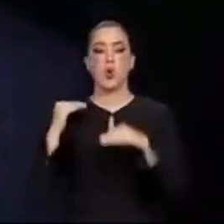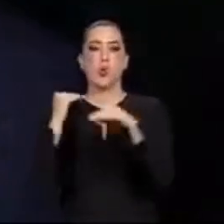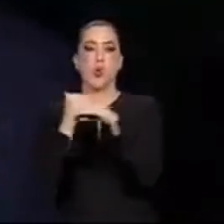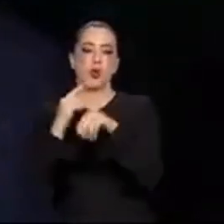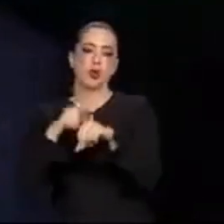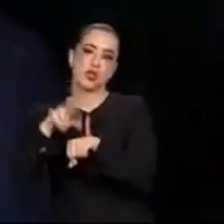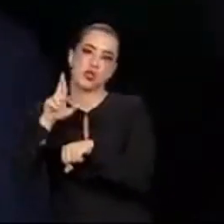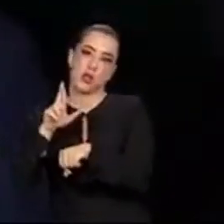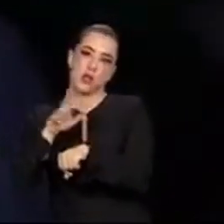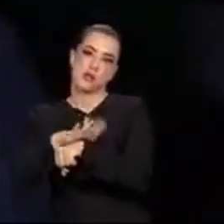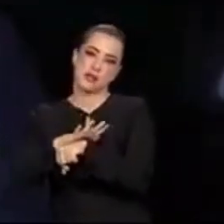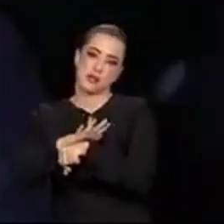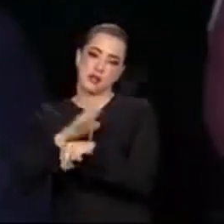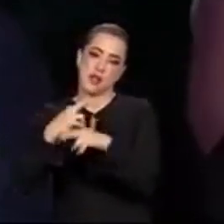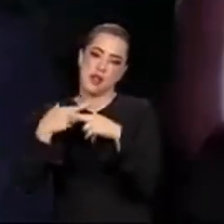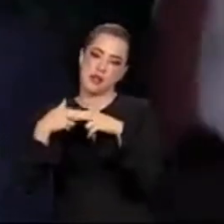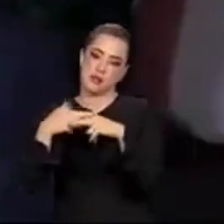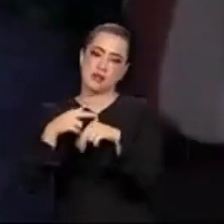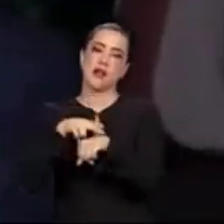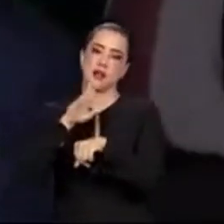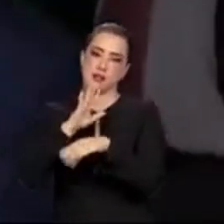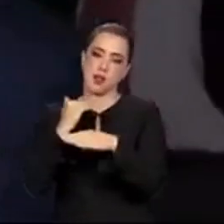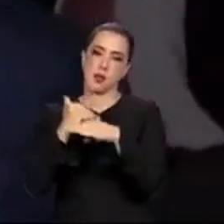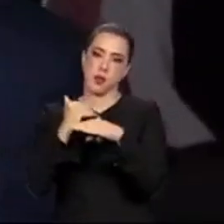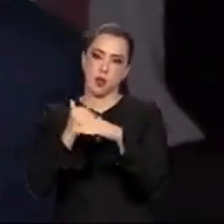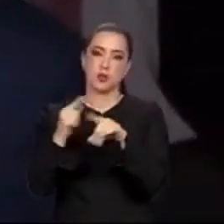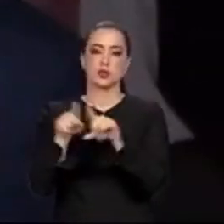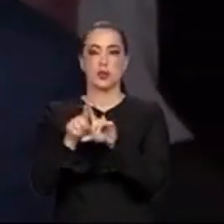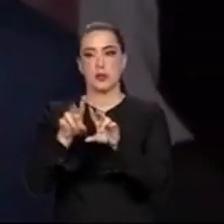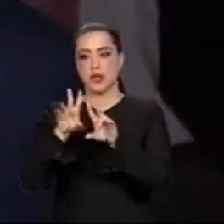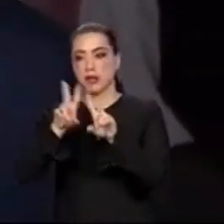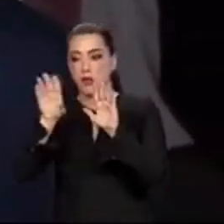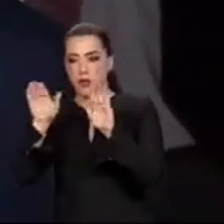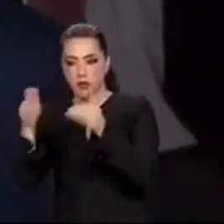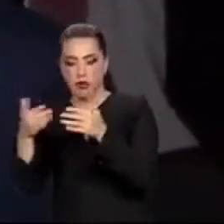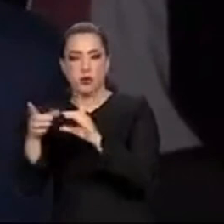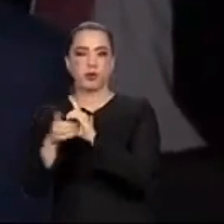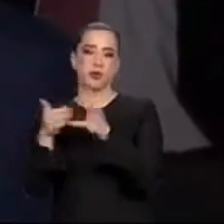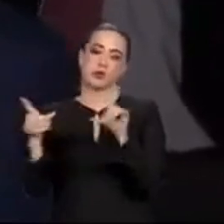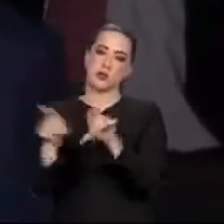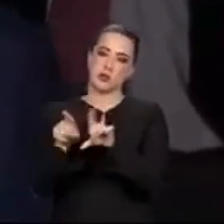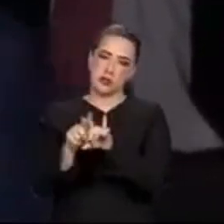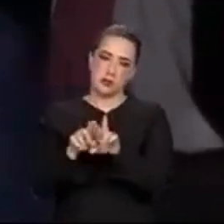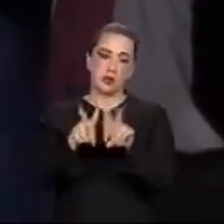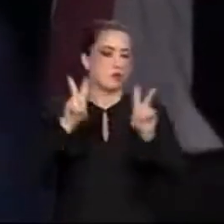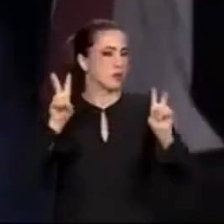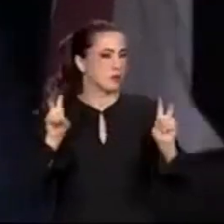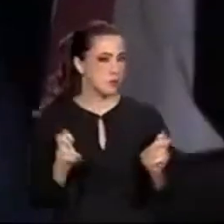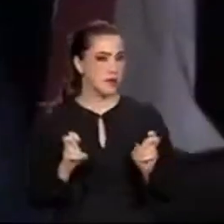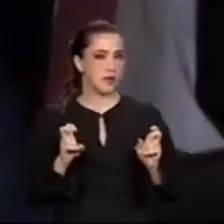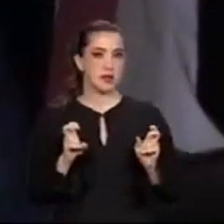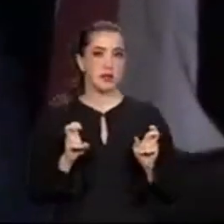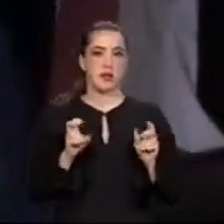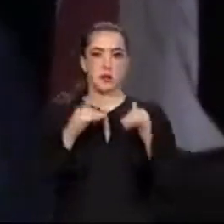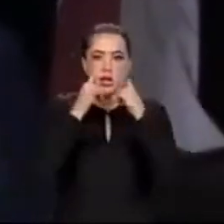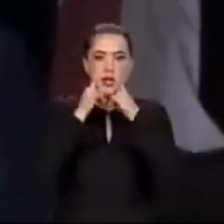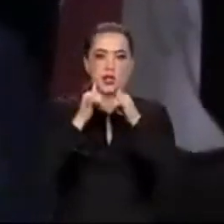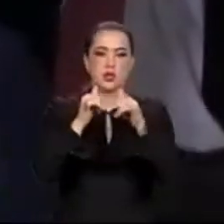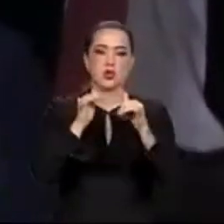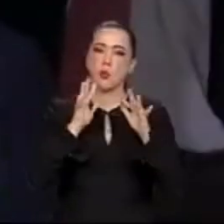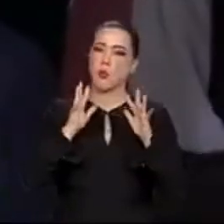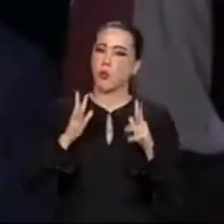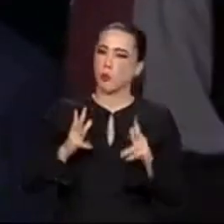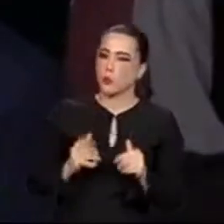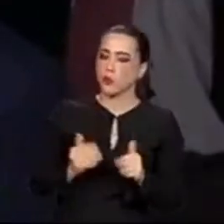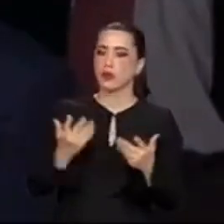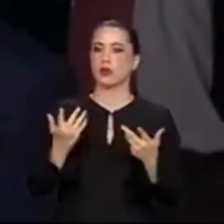saudade racial quanto no campo da Democracia o campo da energia limpa